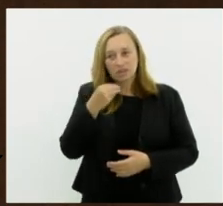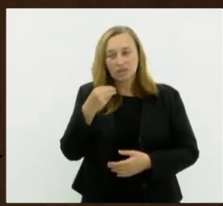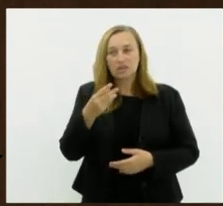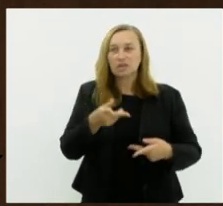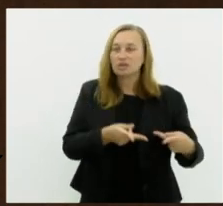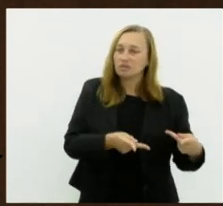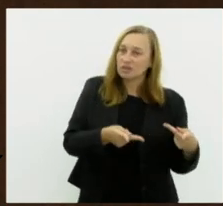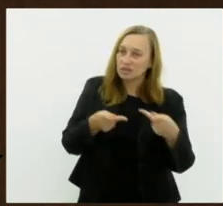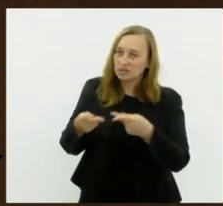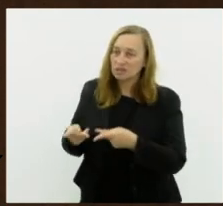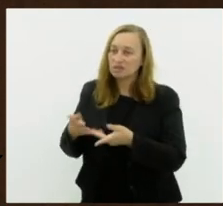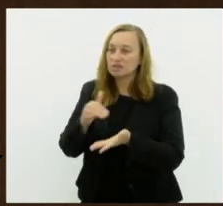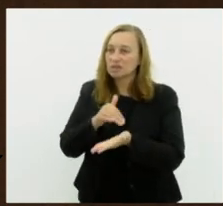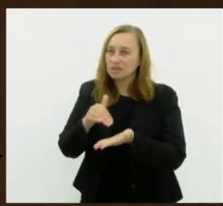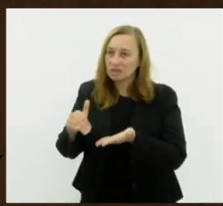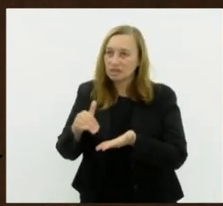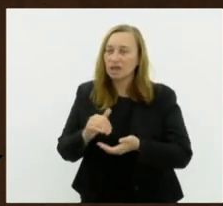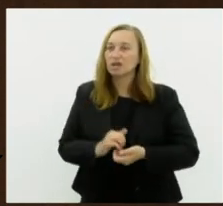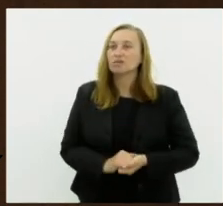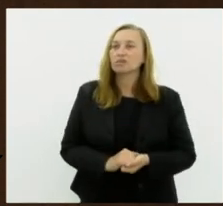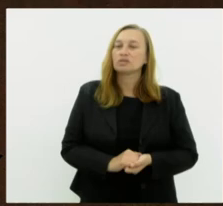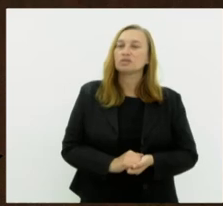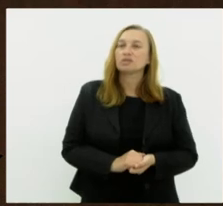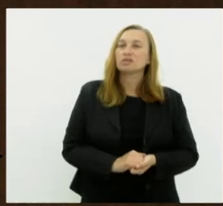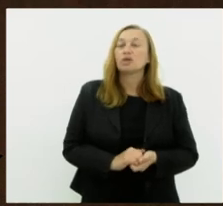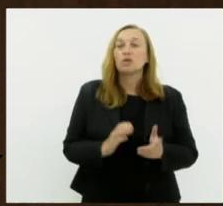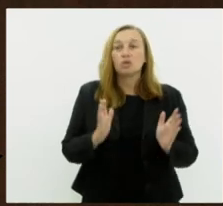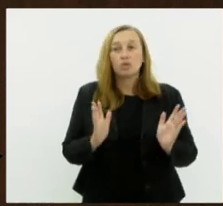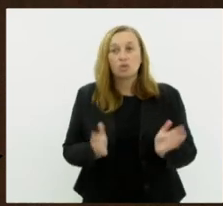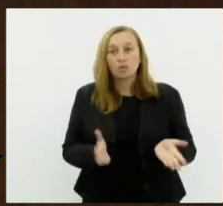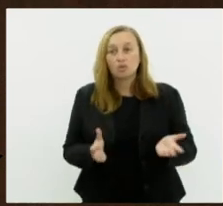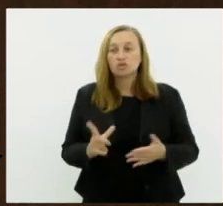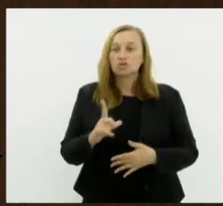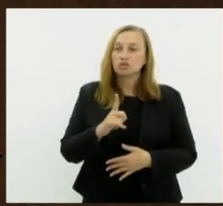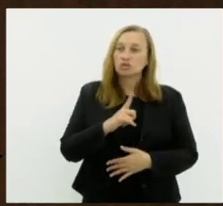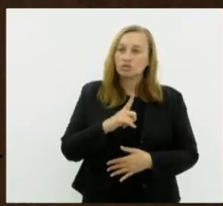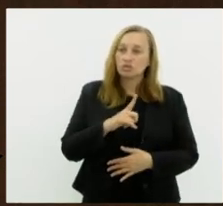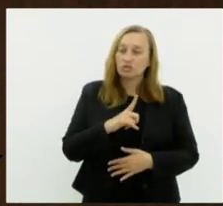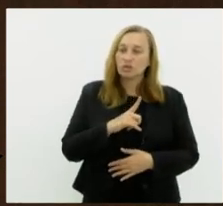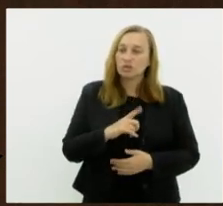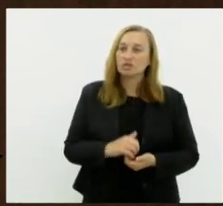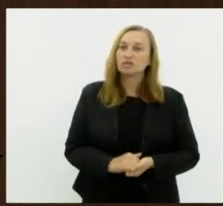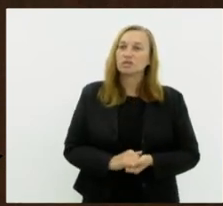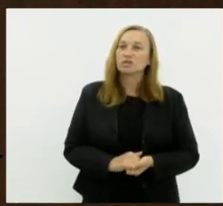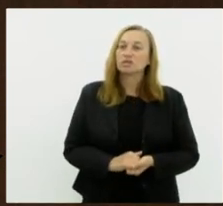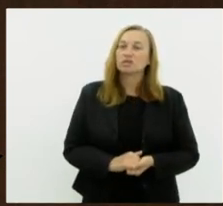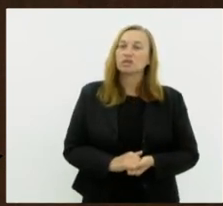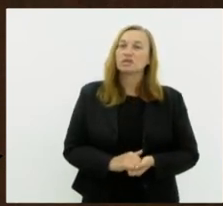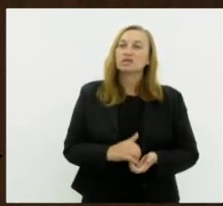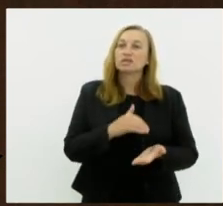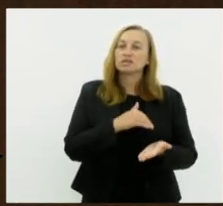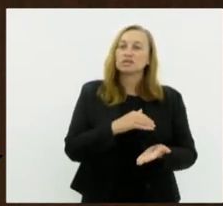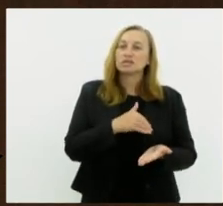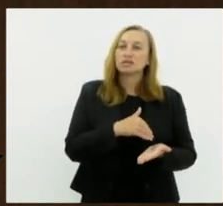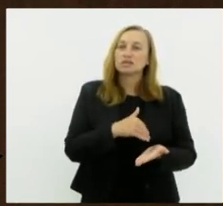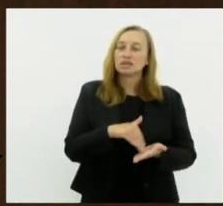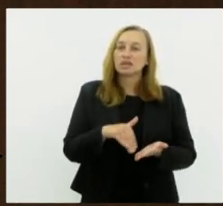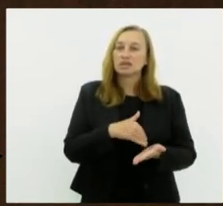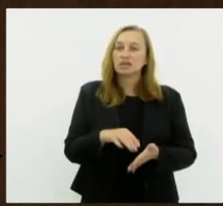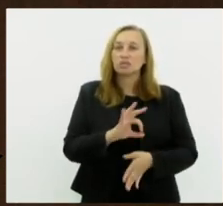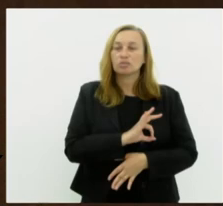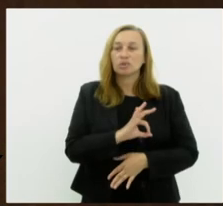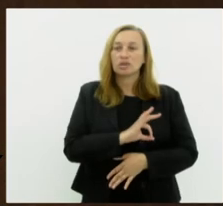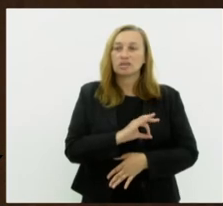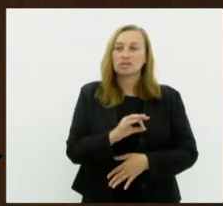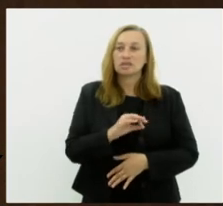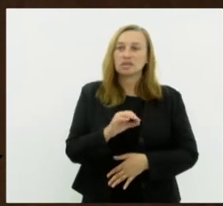visita cordial. Hoje, nós tivemos com o secretário de Polícia Civil, Carlos